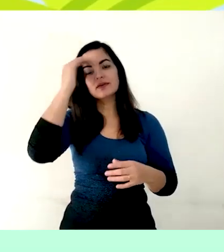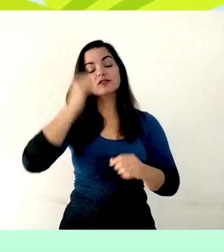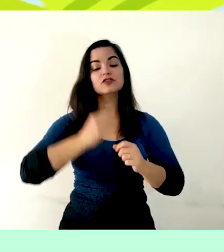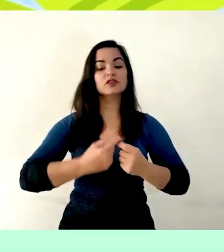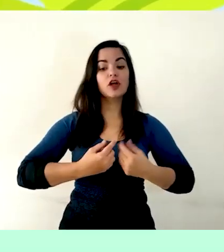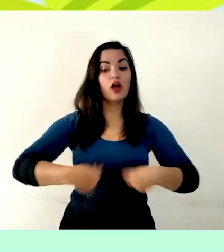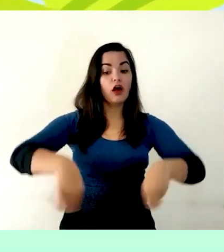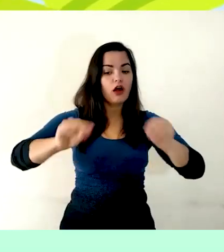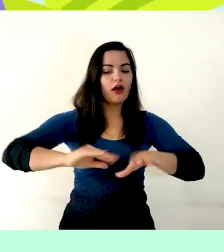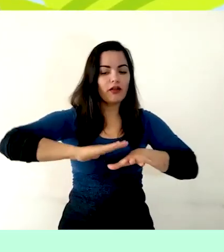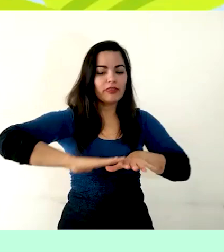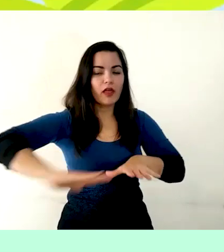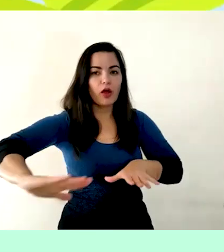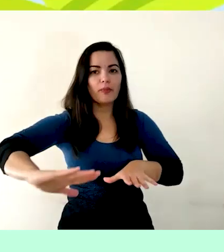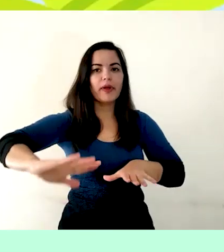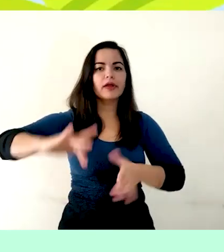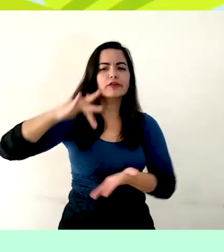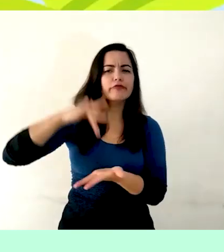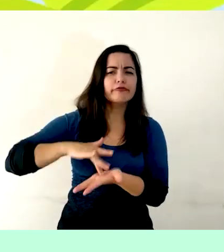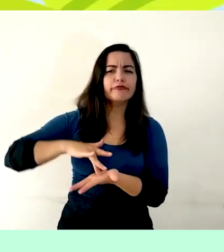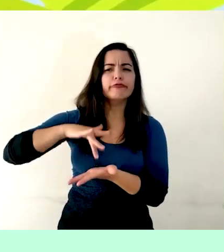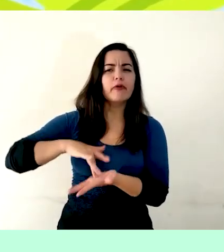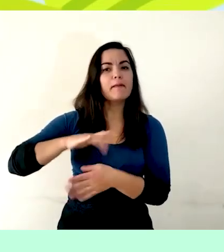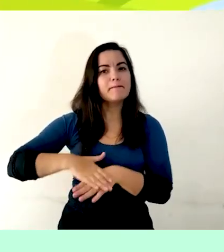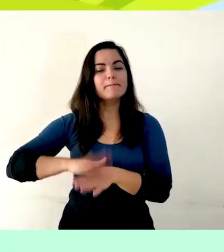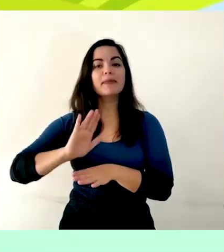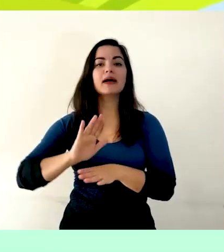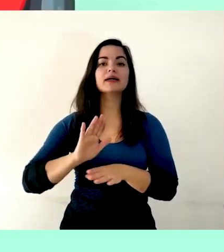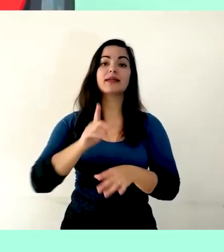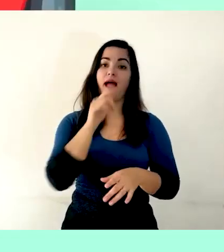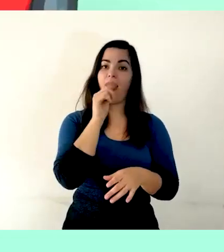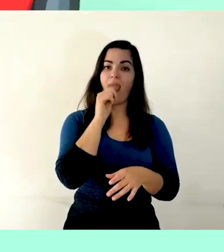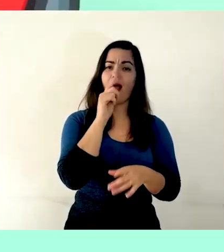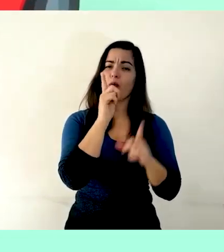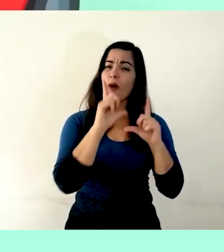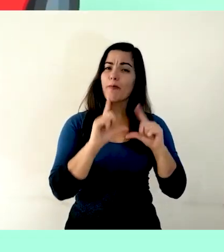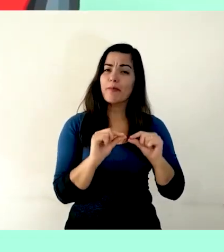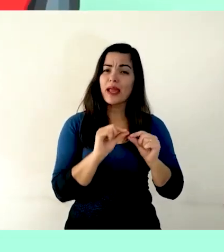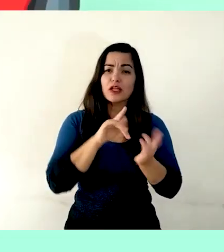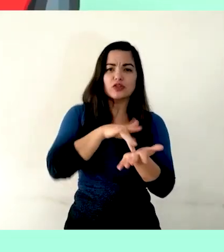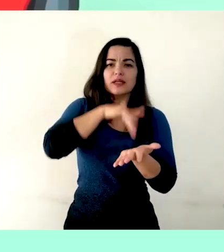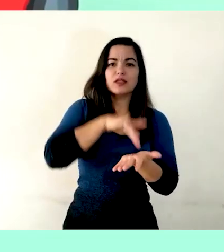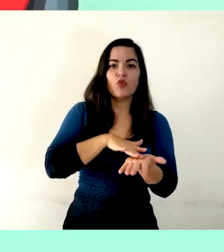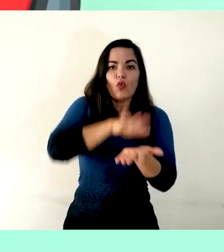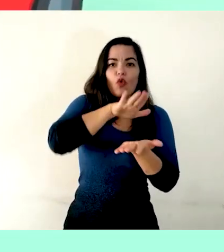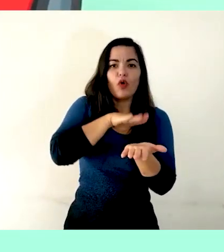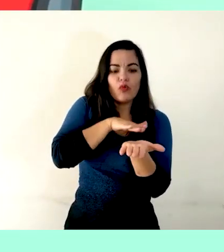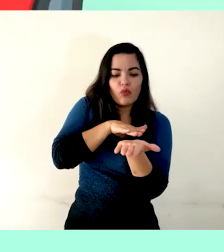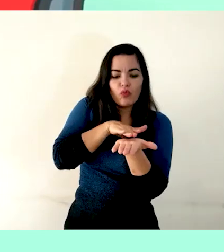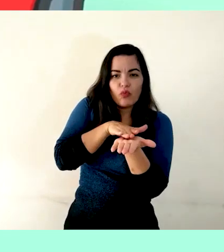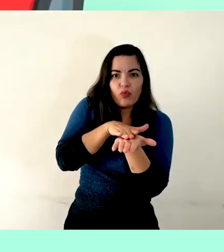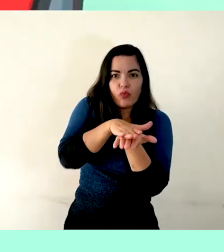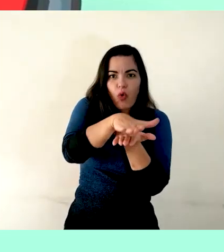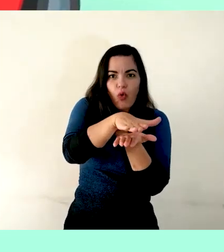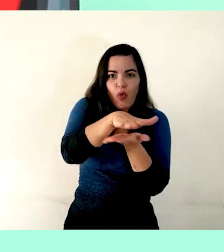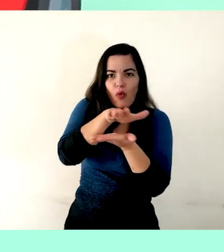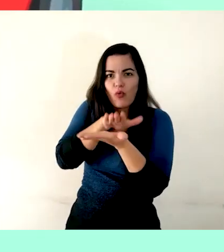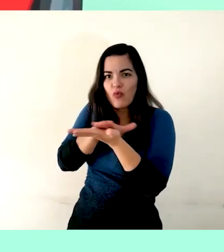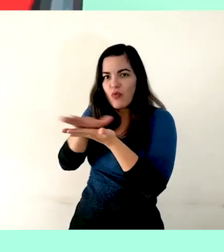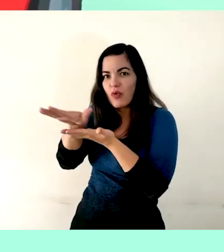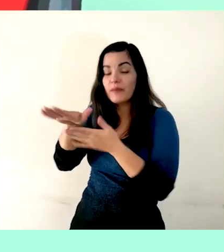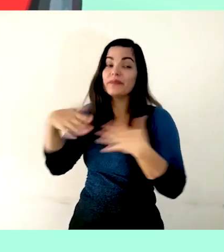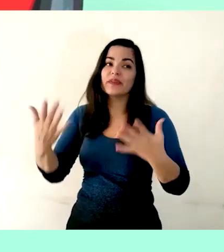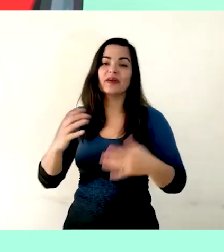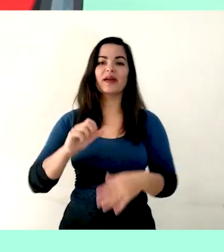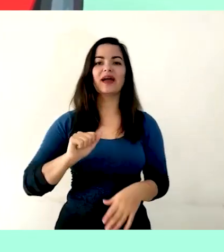devagar. Já a água diminui o atrito. E daí andamos mais rápido. É isso aí. O atrito acontece quando